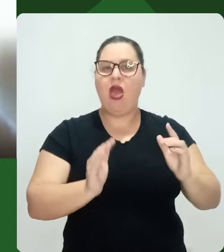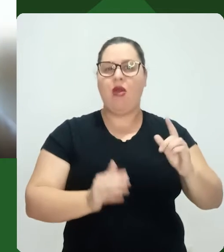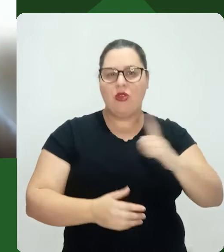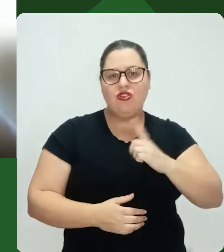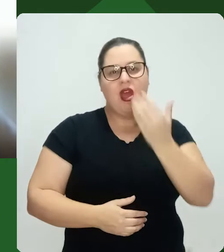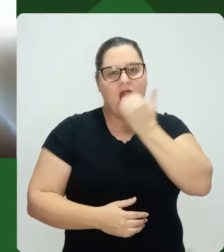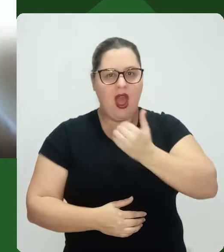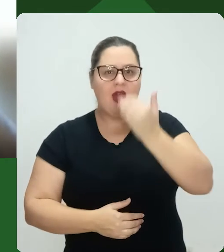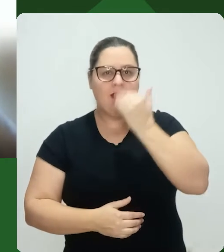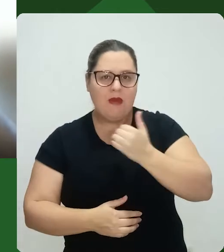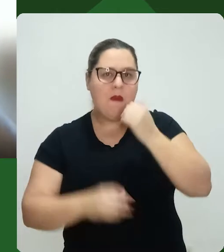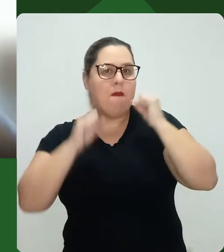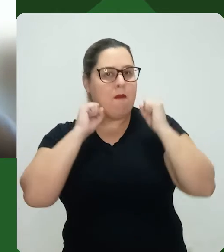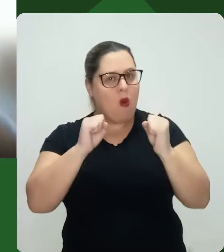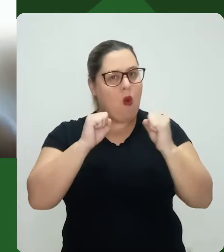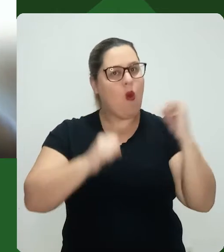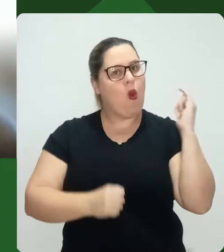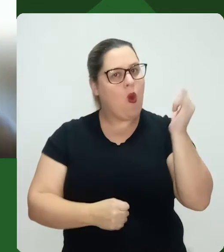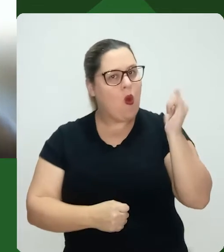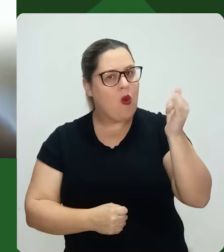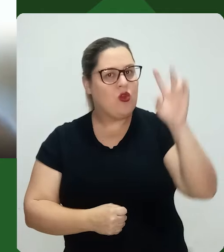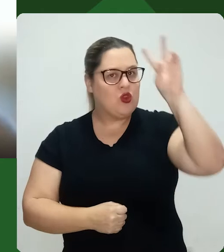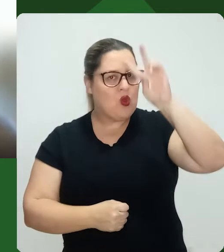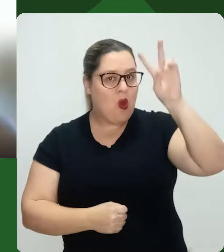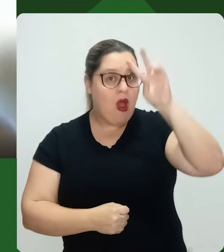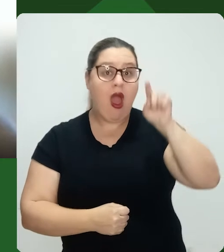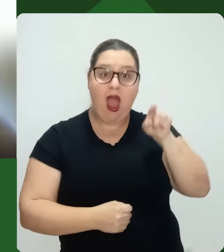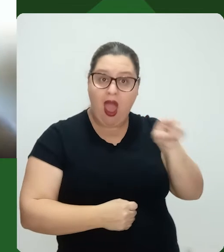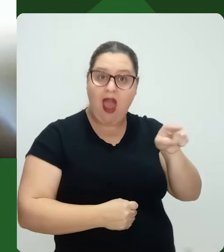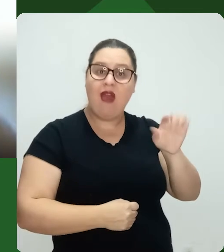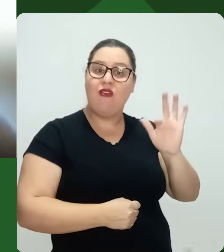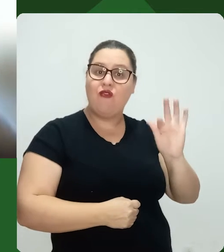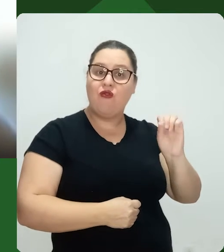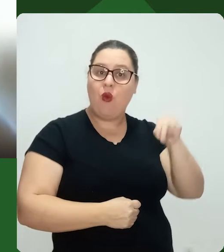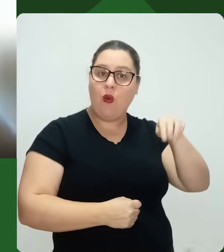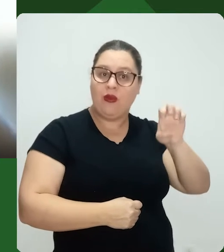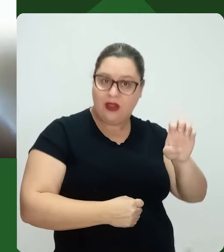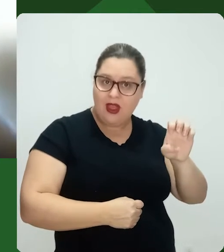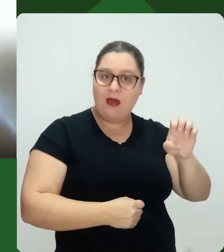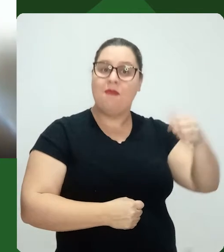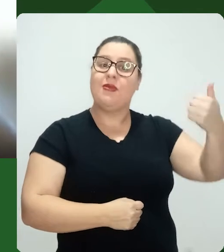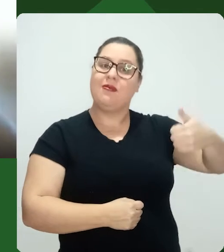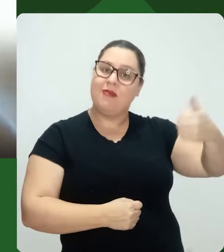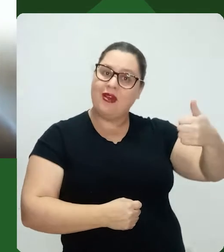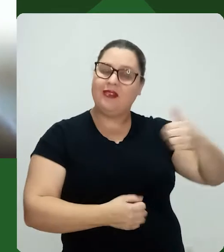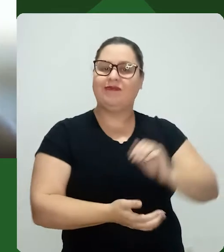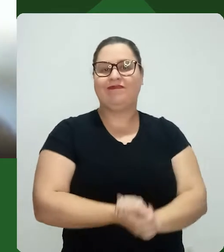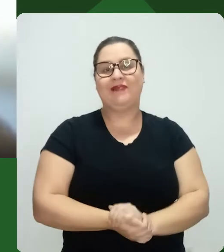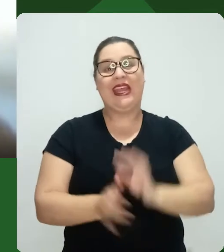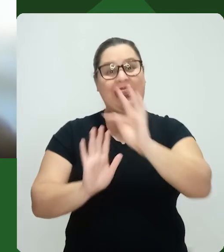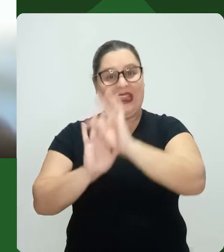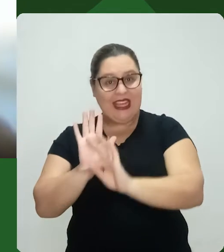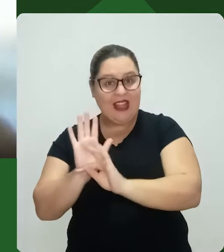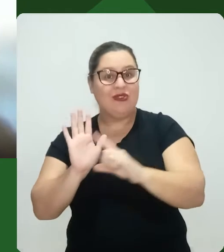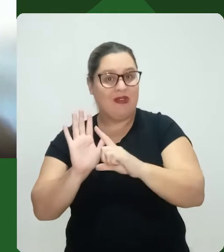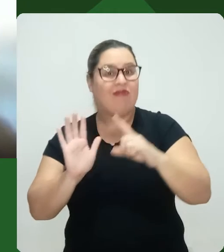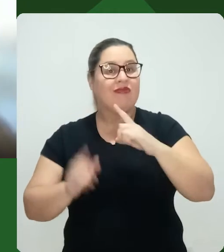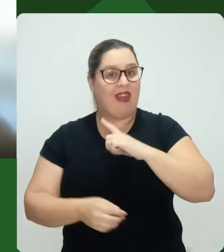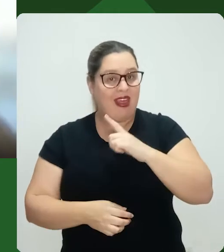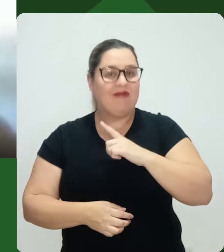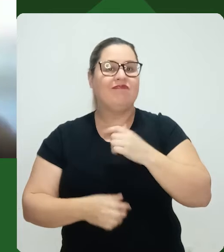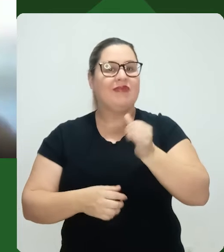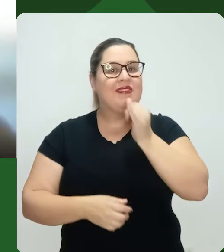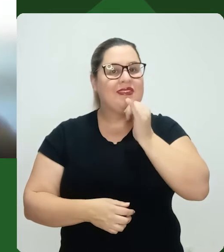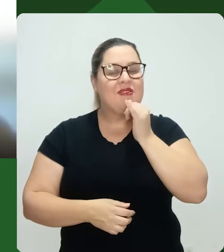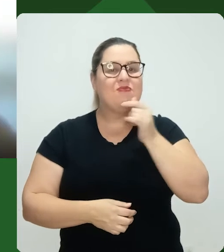aquele momento, que cozinhava, ou que não cozinhava, mas estava vivo e se alimentava, e possa contar, eu estou falando com uma fonte